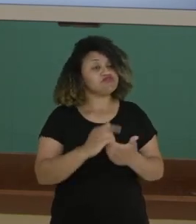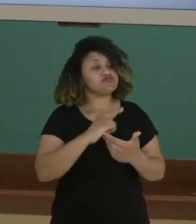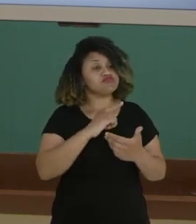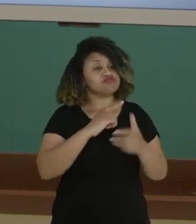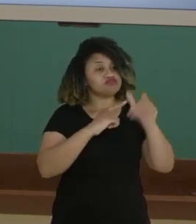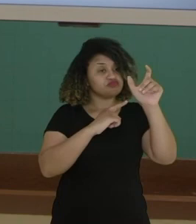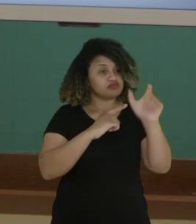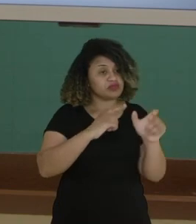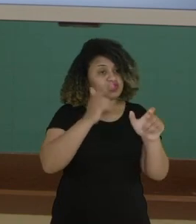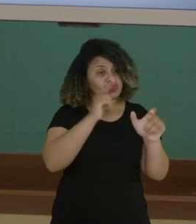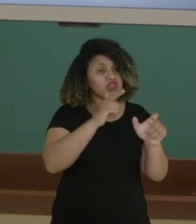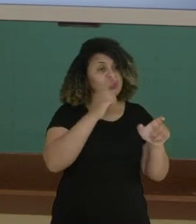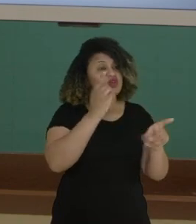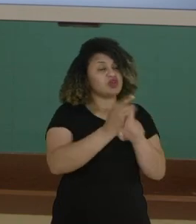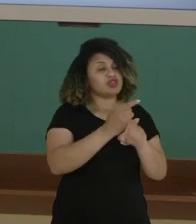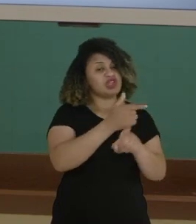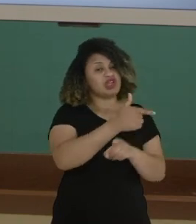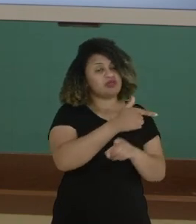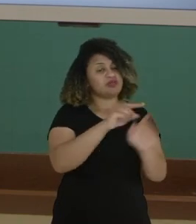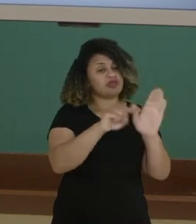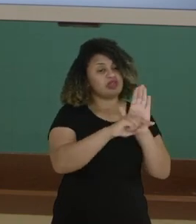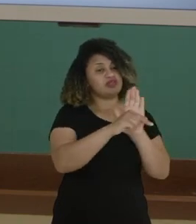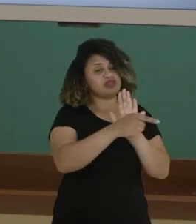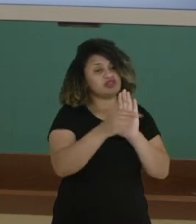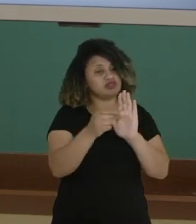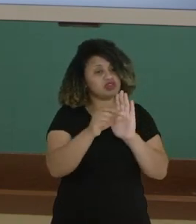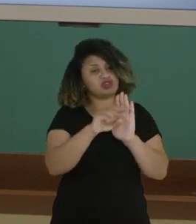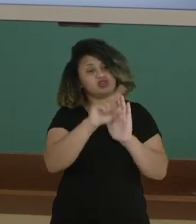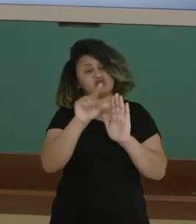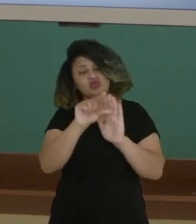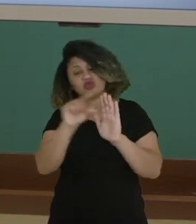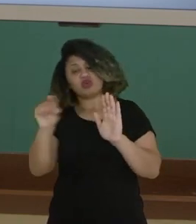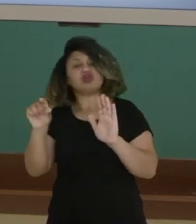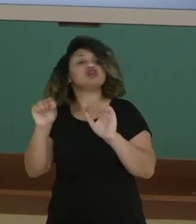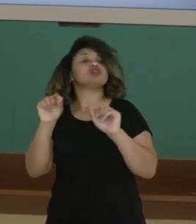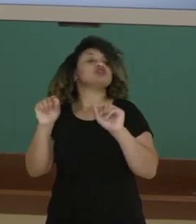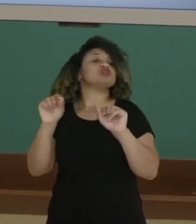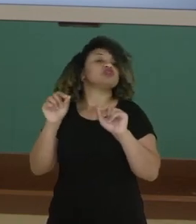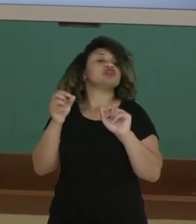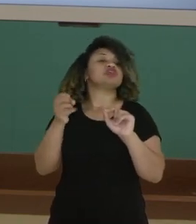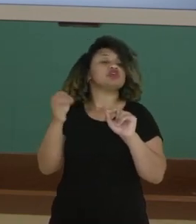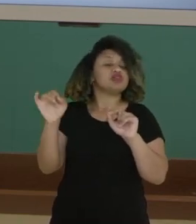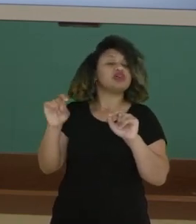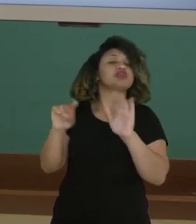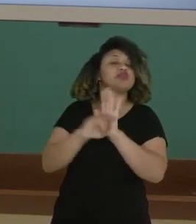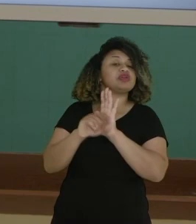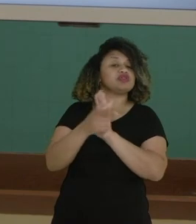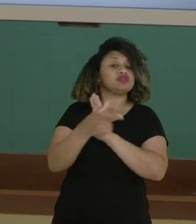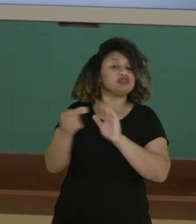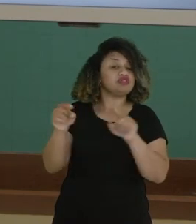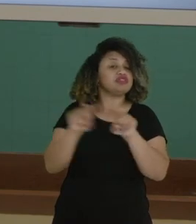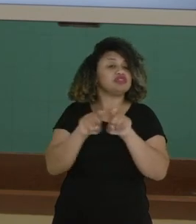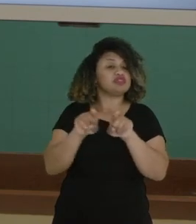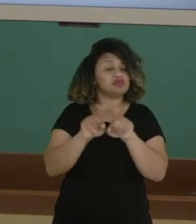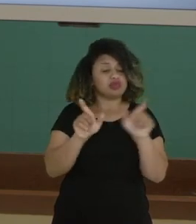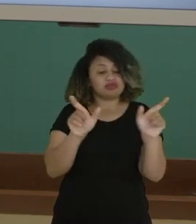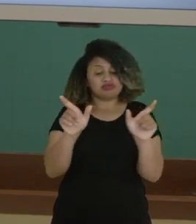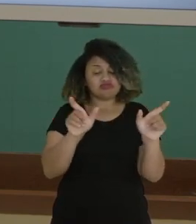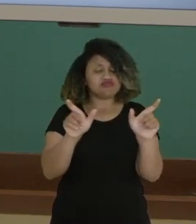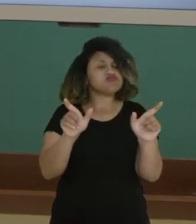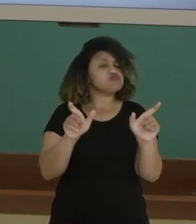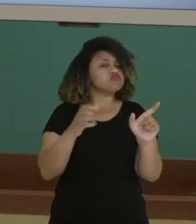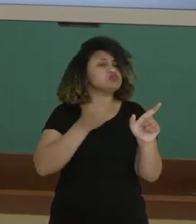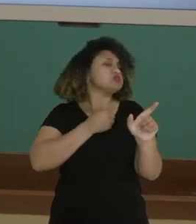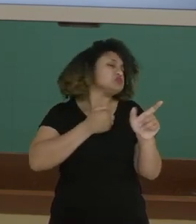eu consegui determinar antes, o segundo membro demorou mais um pouquinho, mas deu menos 20. Menos 20 é um número